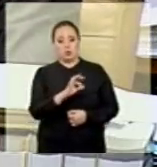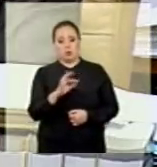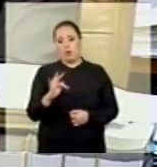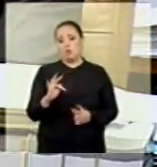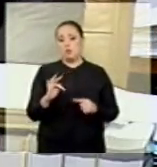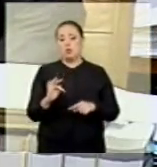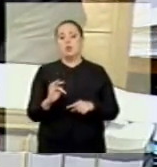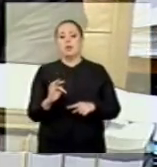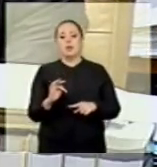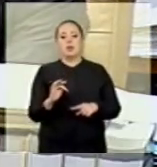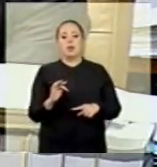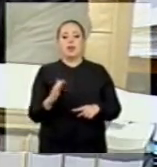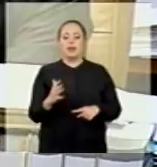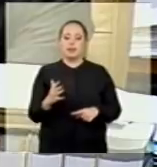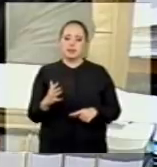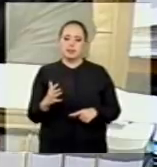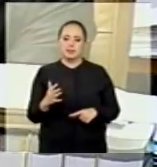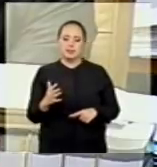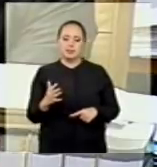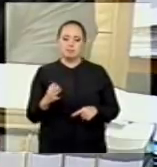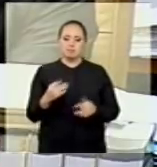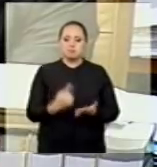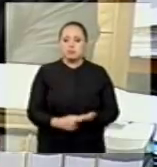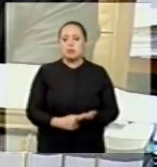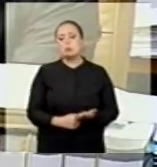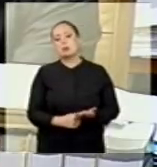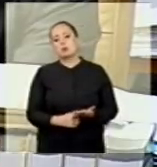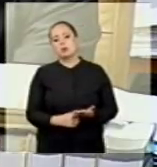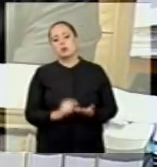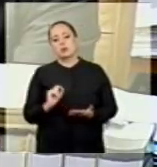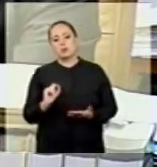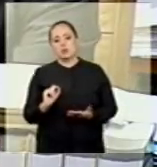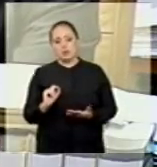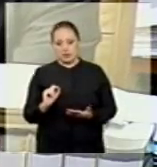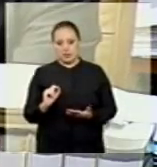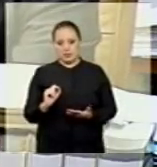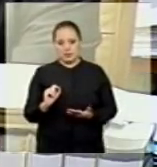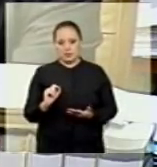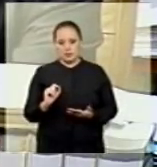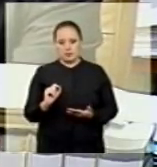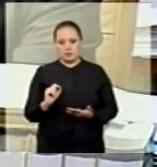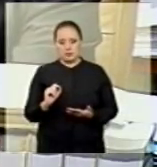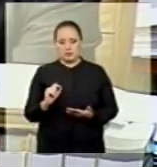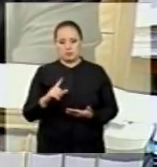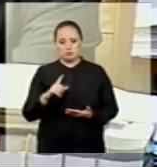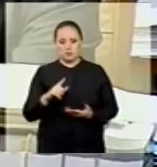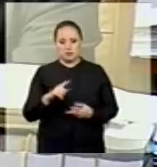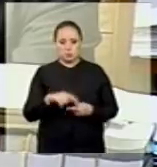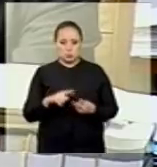Federal firmou exegese que claramente deu um sentido